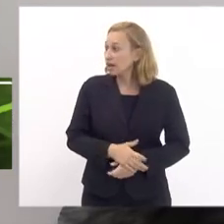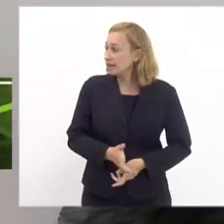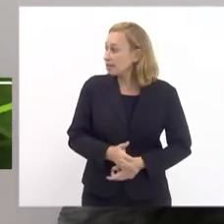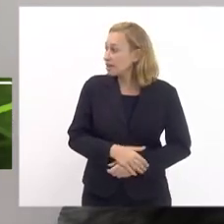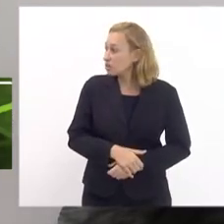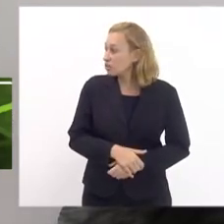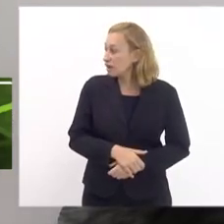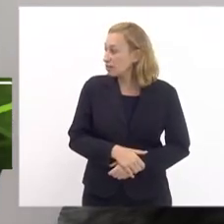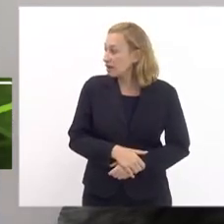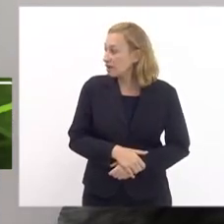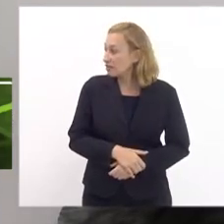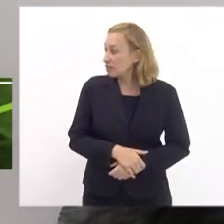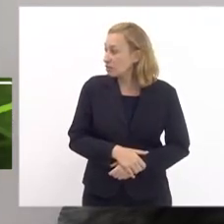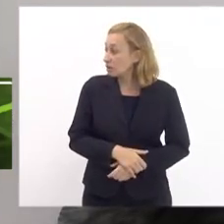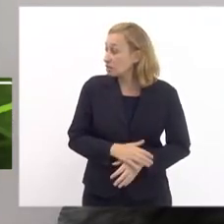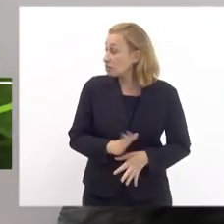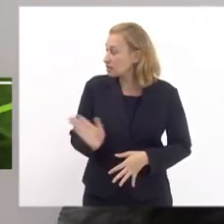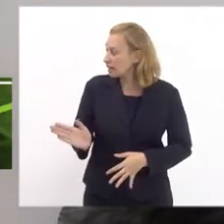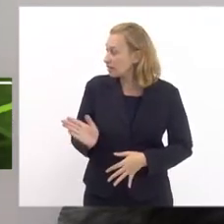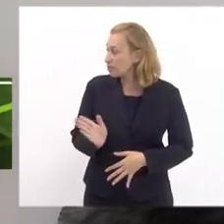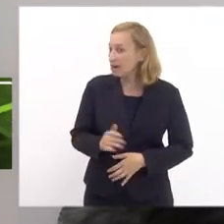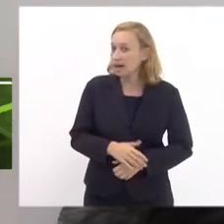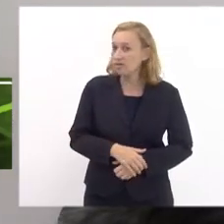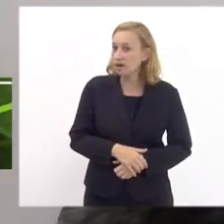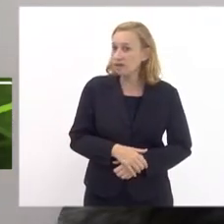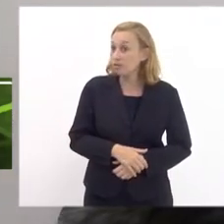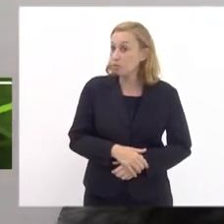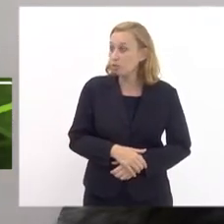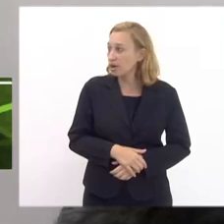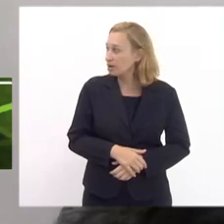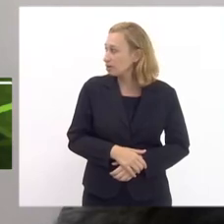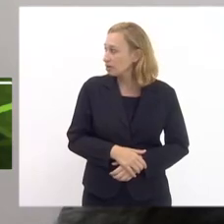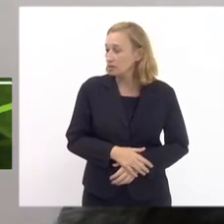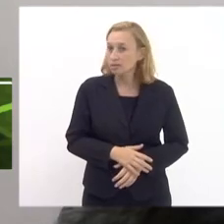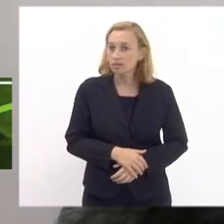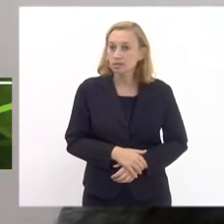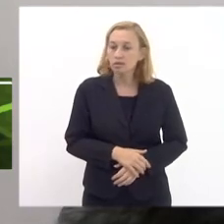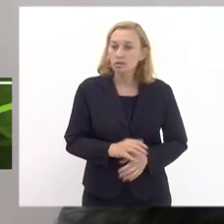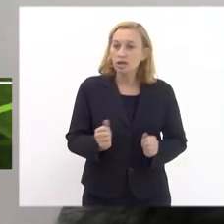deputado Rosenberg, minha proposta é pela juridicidade com emenda.